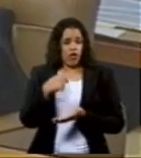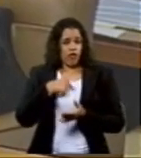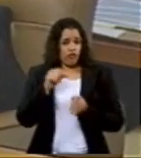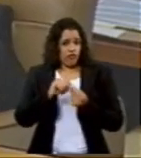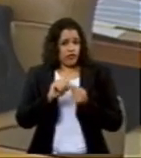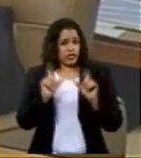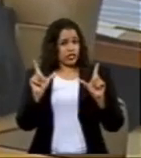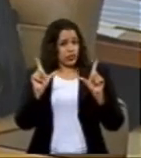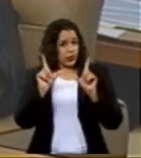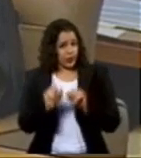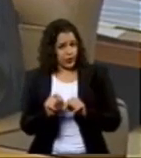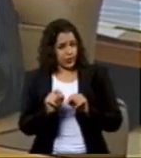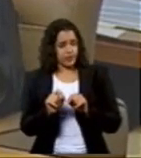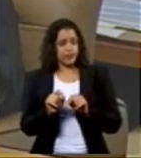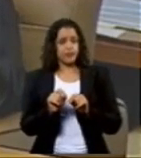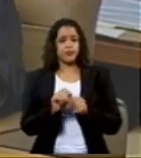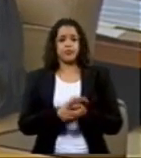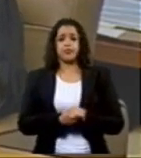síntese.